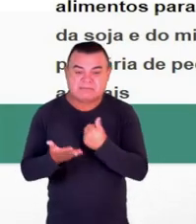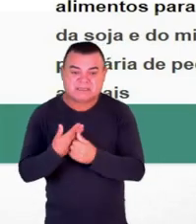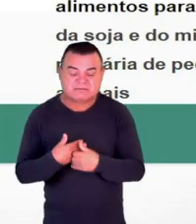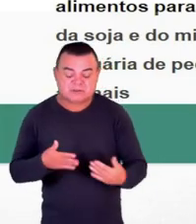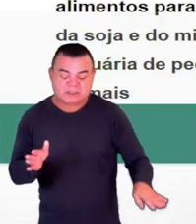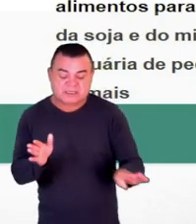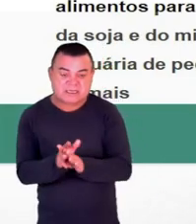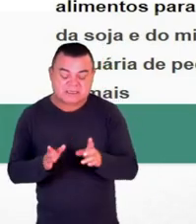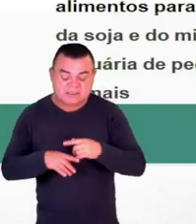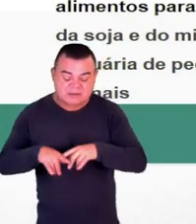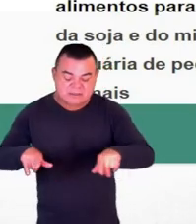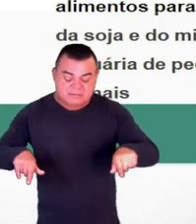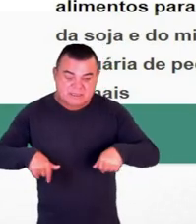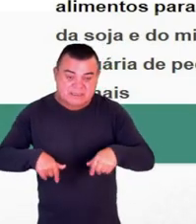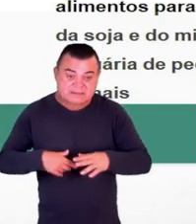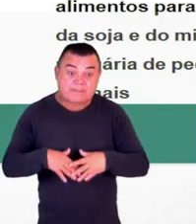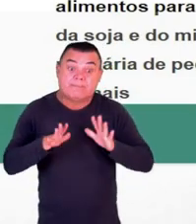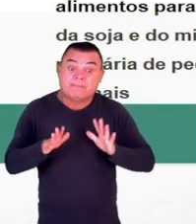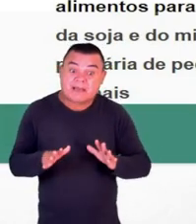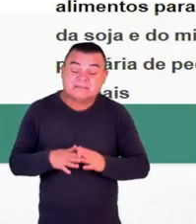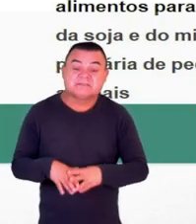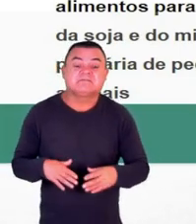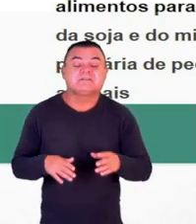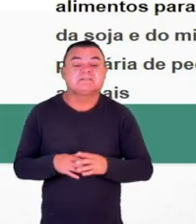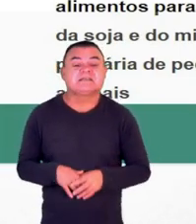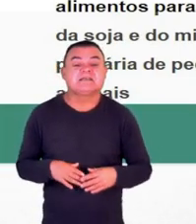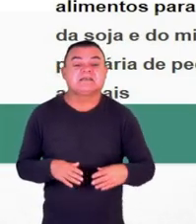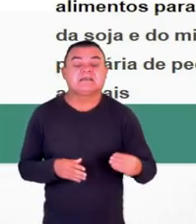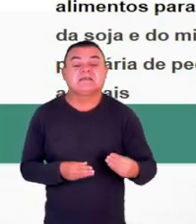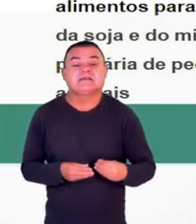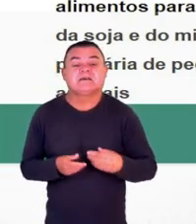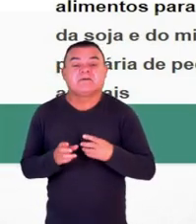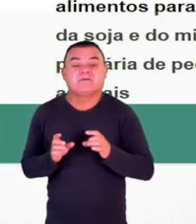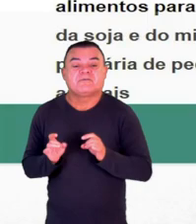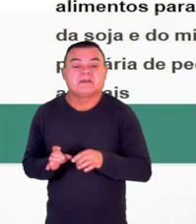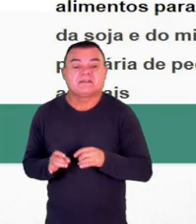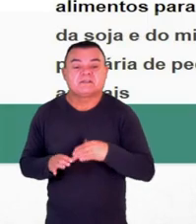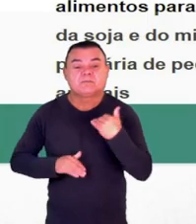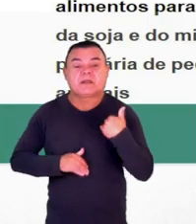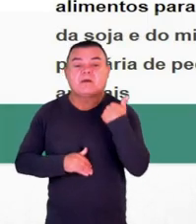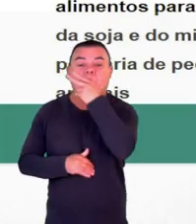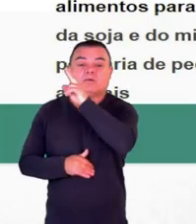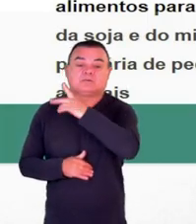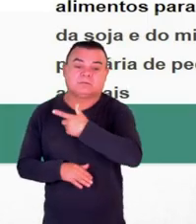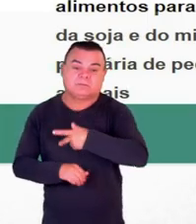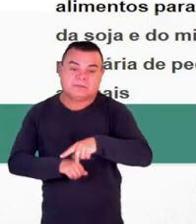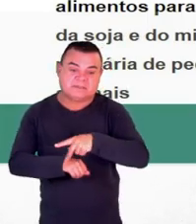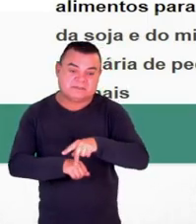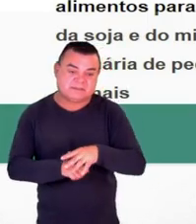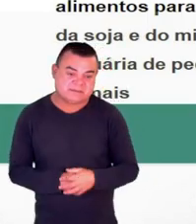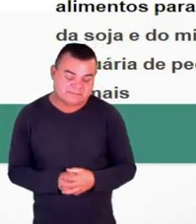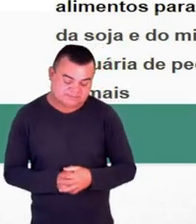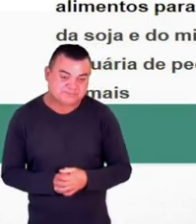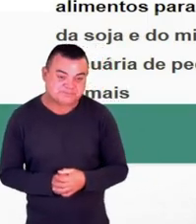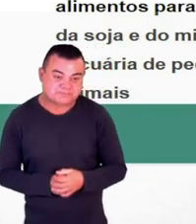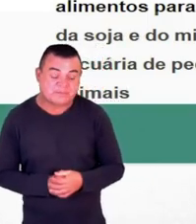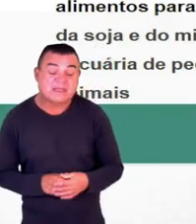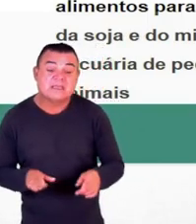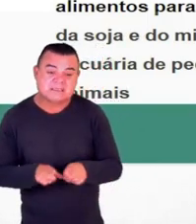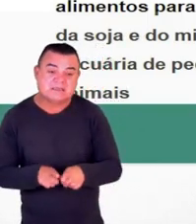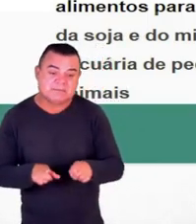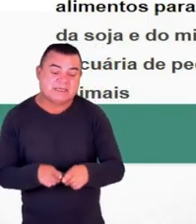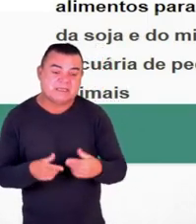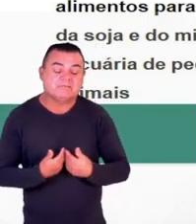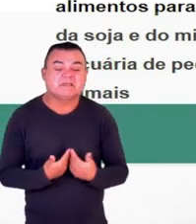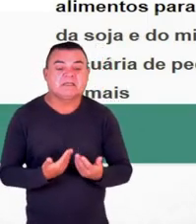alimentos que vão ser exportados também ou pro cultivo de ou paraa pecuária né e o a pecuária de pequenos e médios animais que é algo que